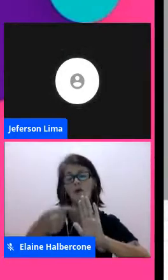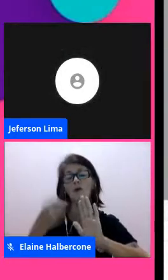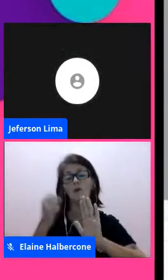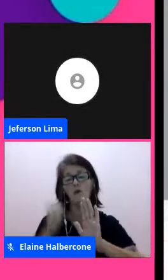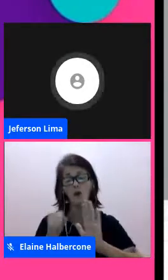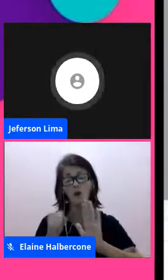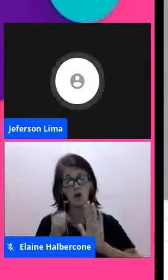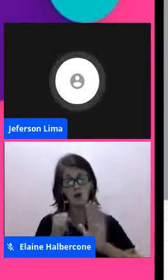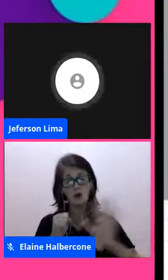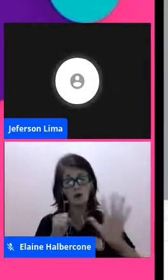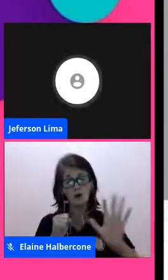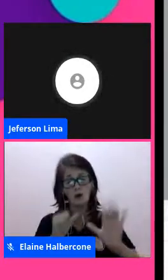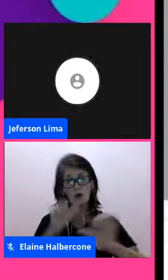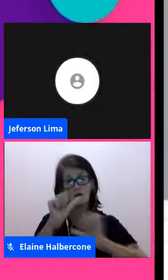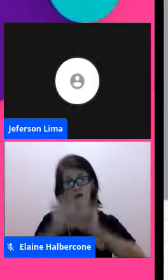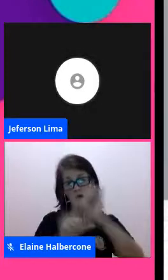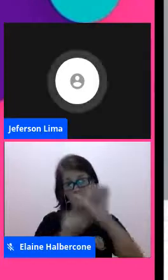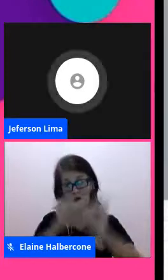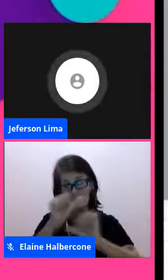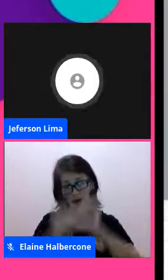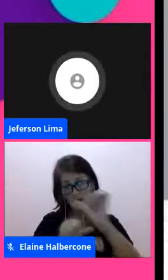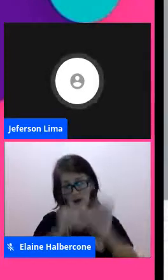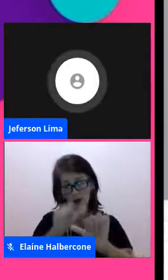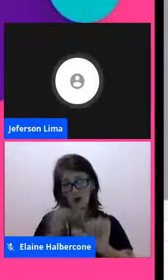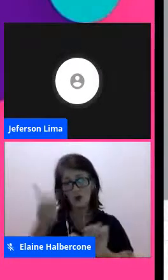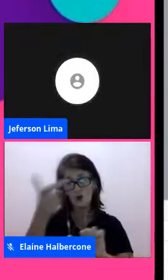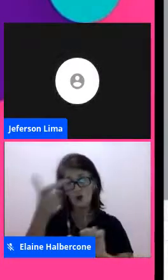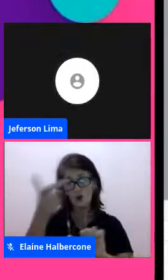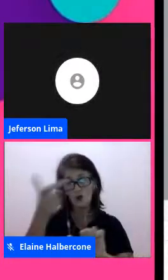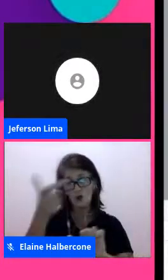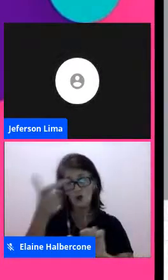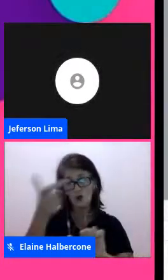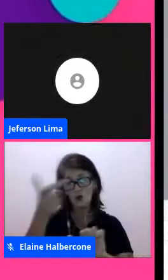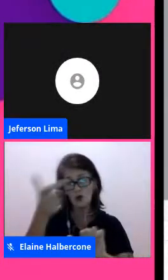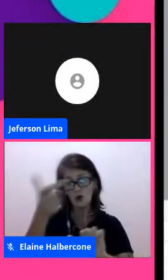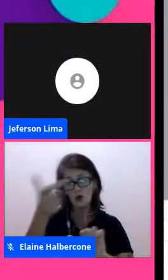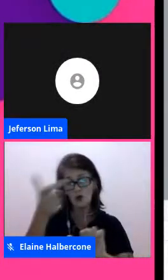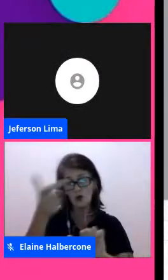posso transformar isso aqui novamente no objeto.